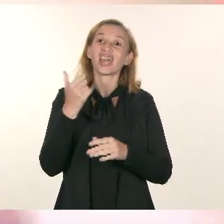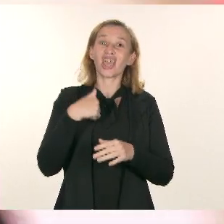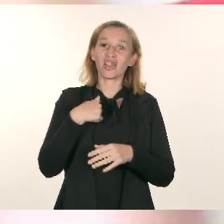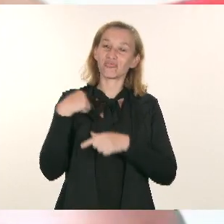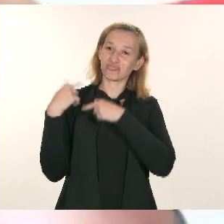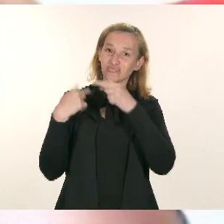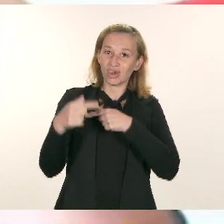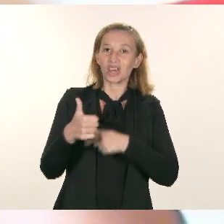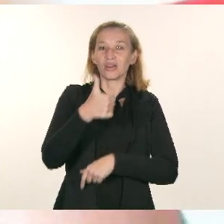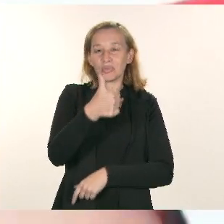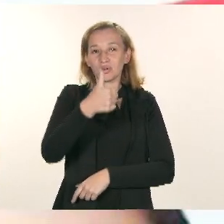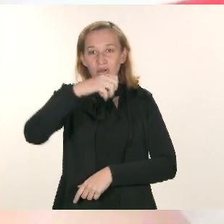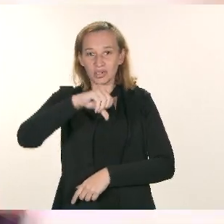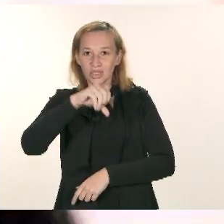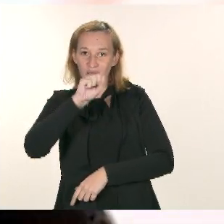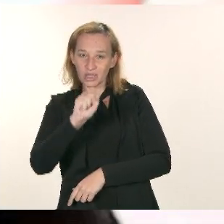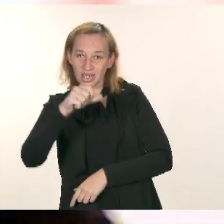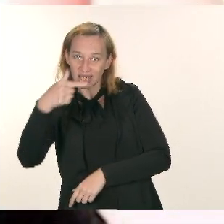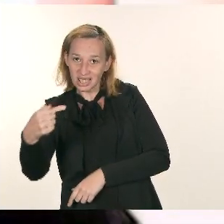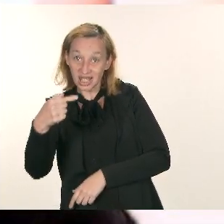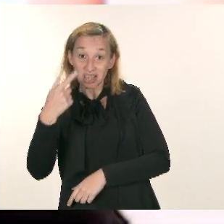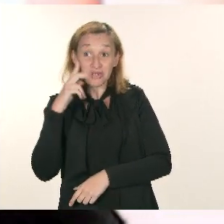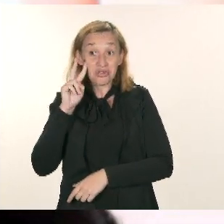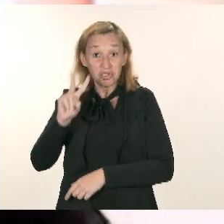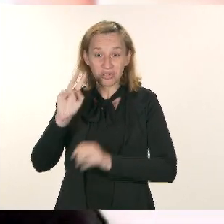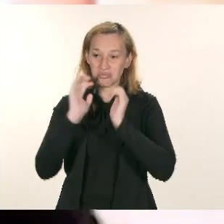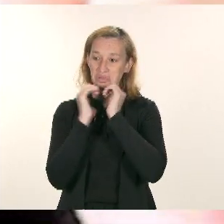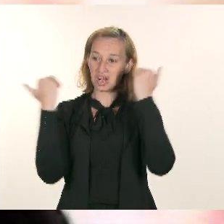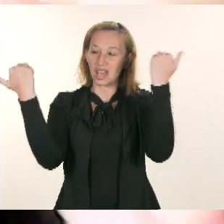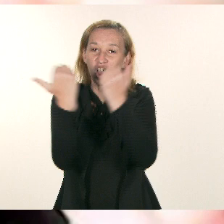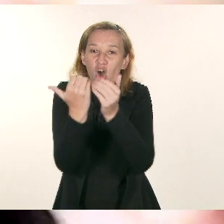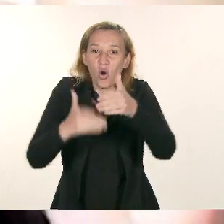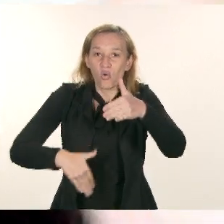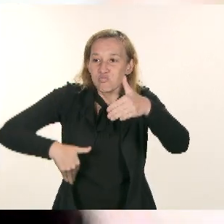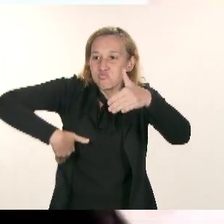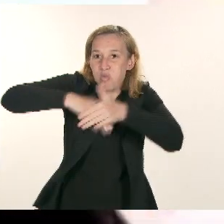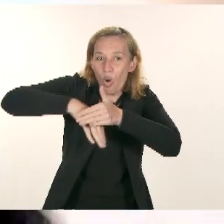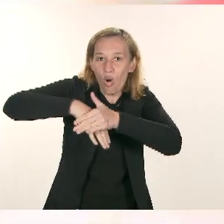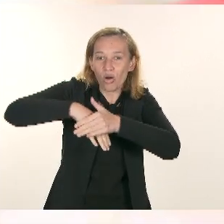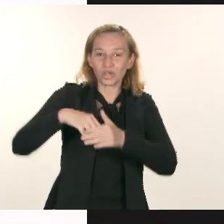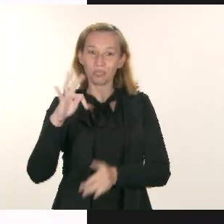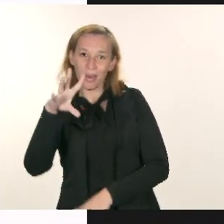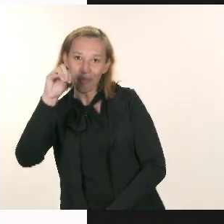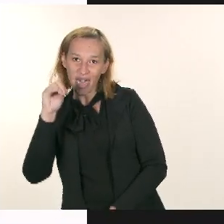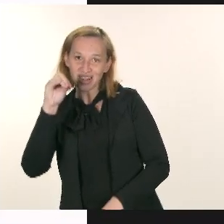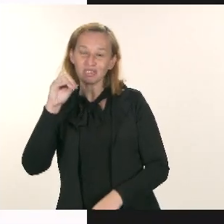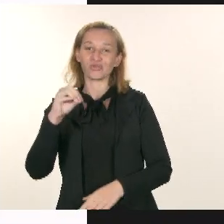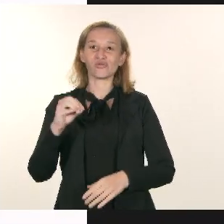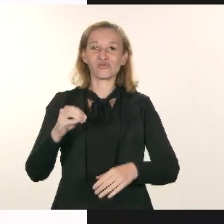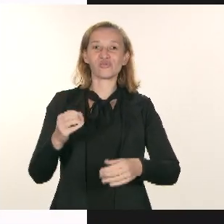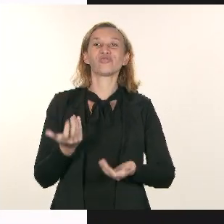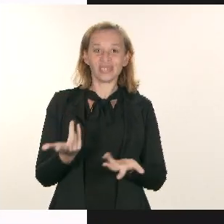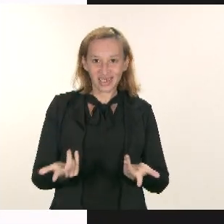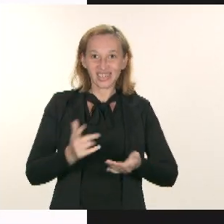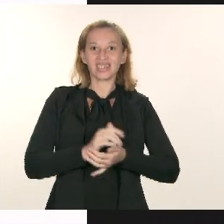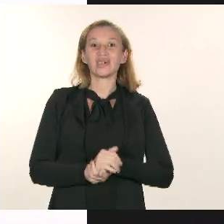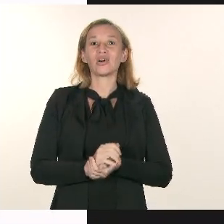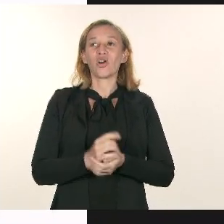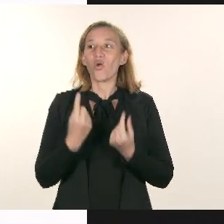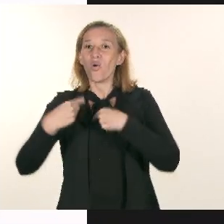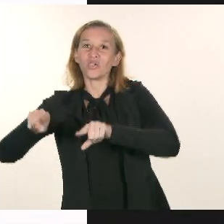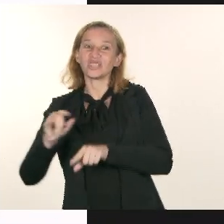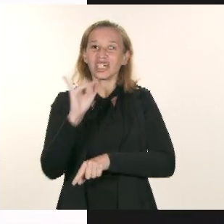que, em 1987, assistiu no Maracanã o gol do Bebeto em cima do Tafarel contra o Inter,